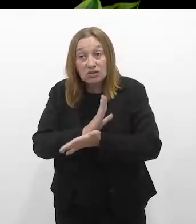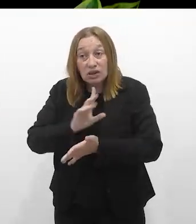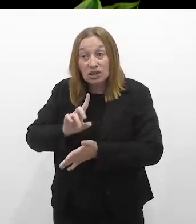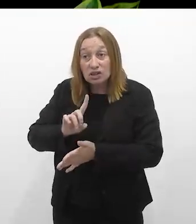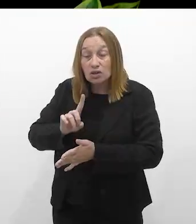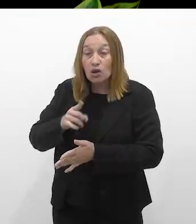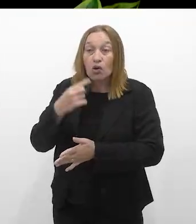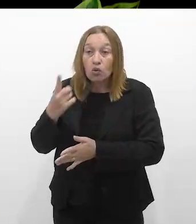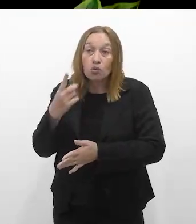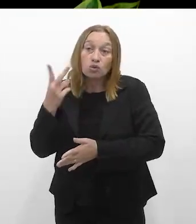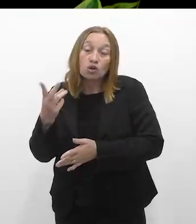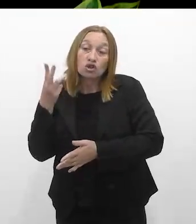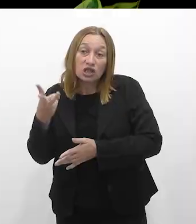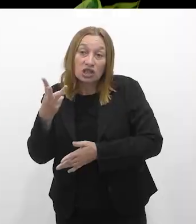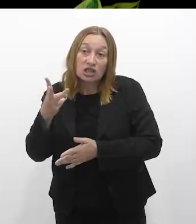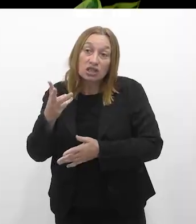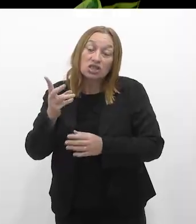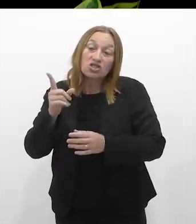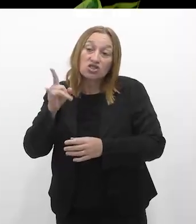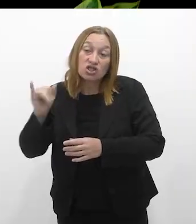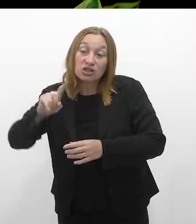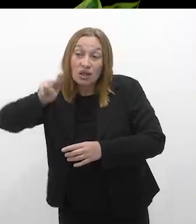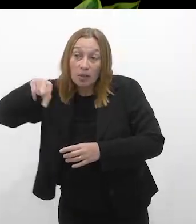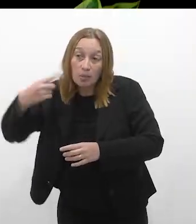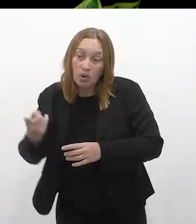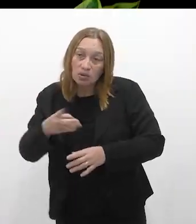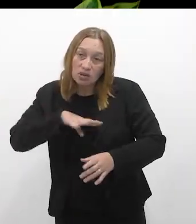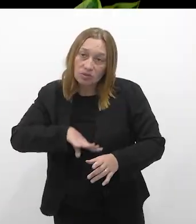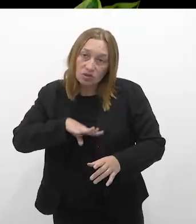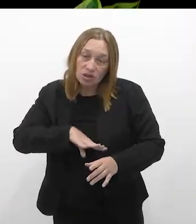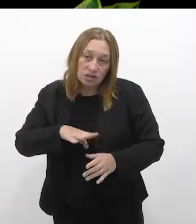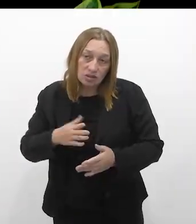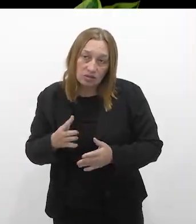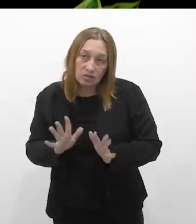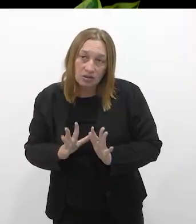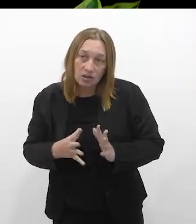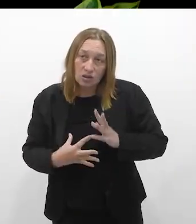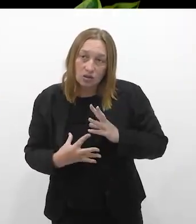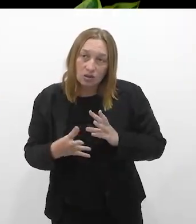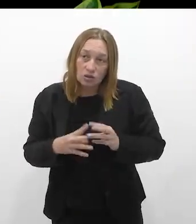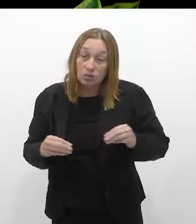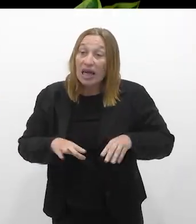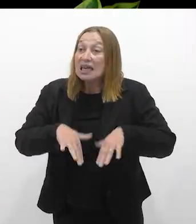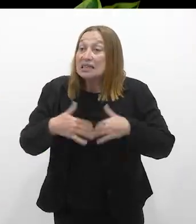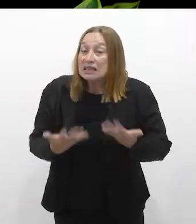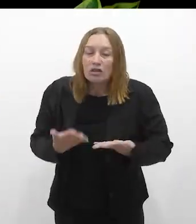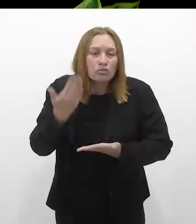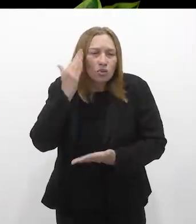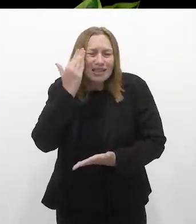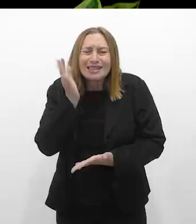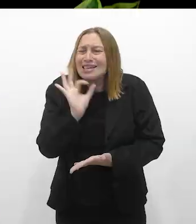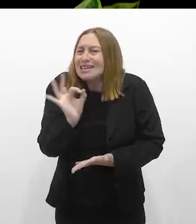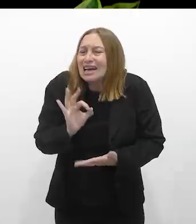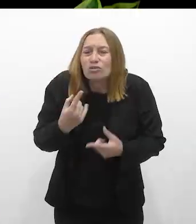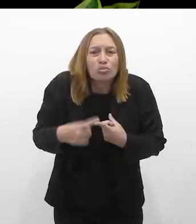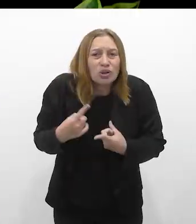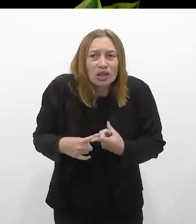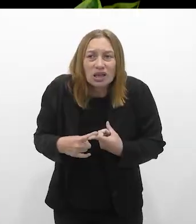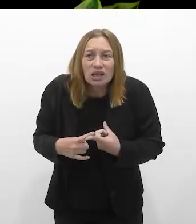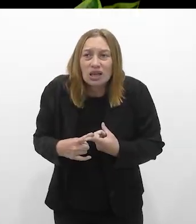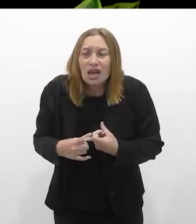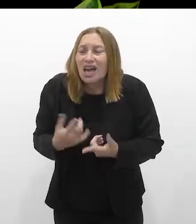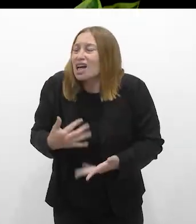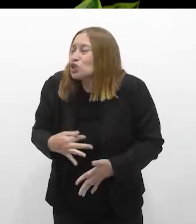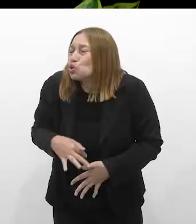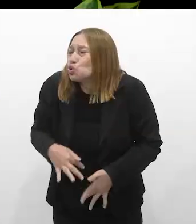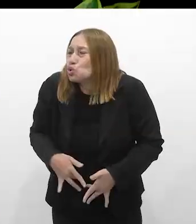às vezes até 1, 2, 3 dias depois que a menstruação ia embora. Então, assim, eu não entendia o porquê,